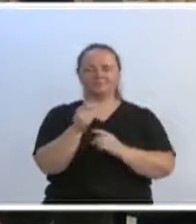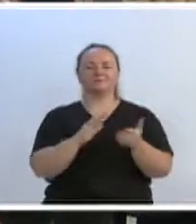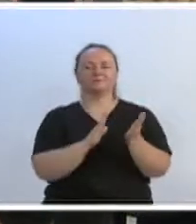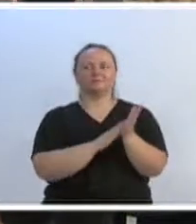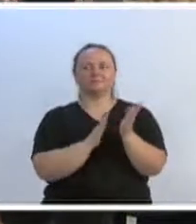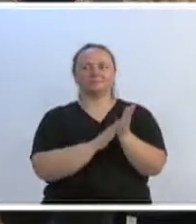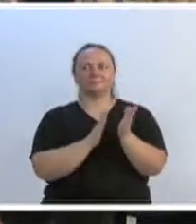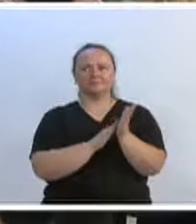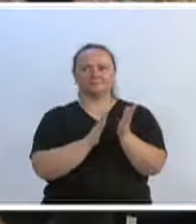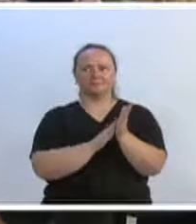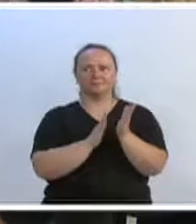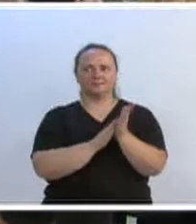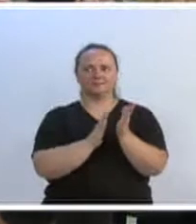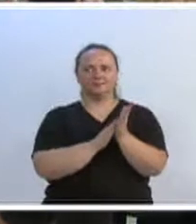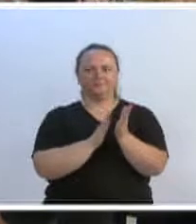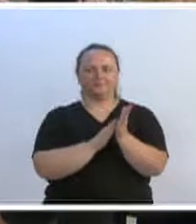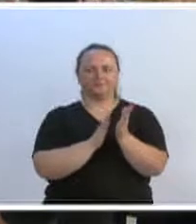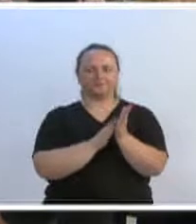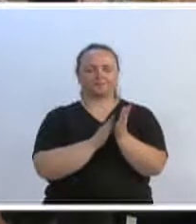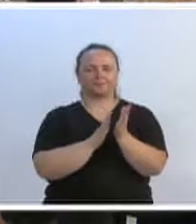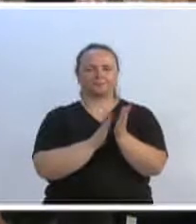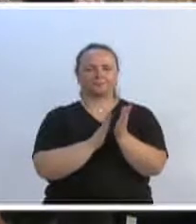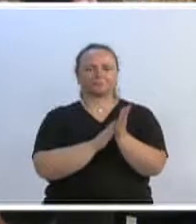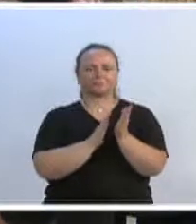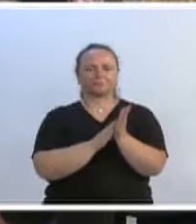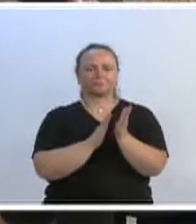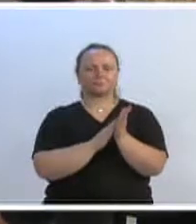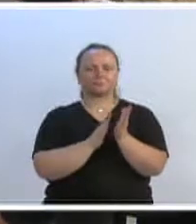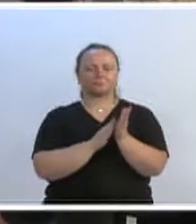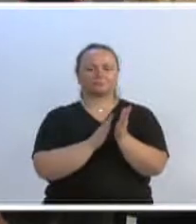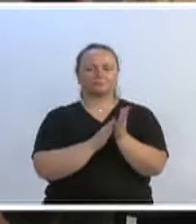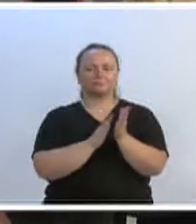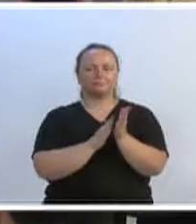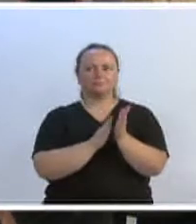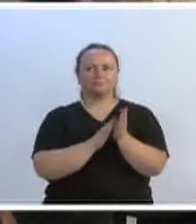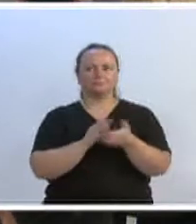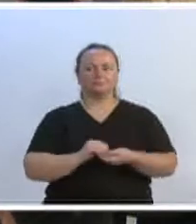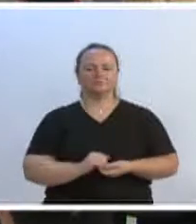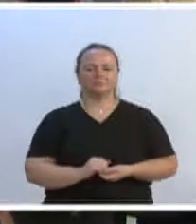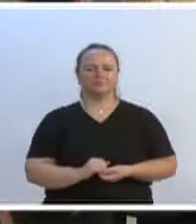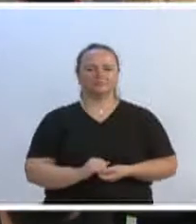Senhora Marlene Schlinwein, ex-vereadora e ex-presidente da Fundação Cultural de Blumenau.